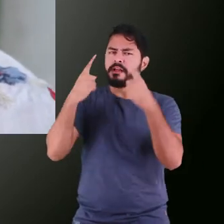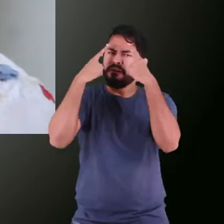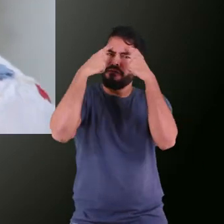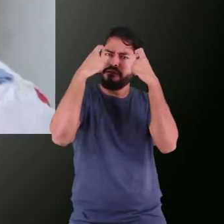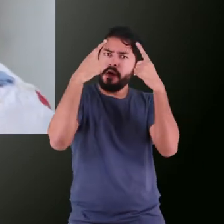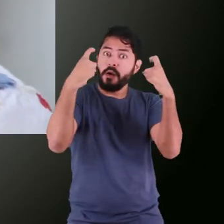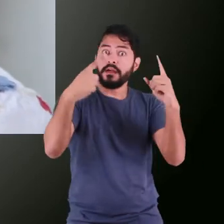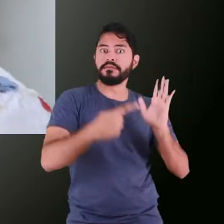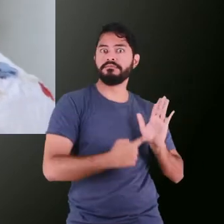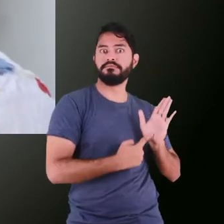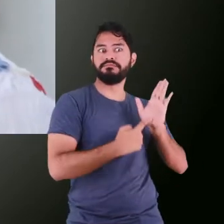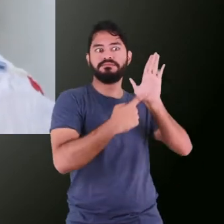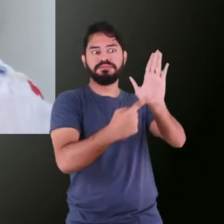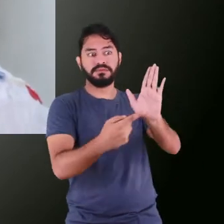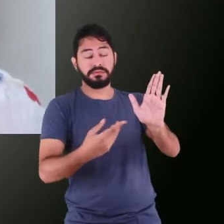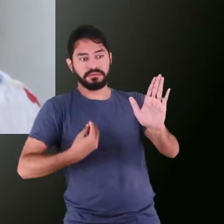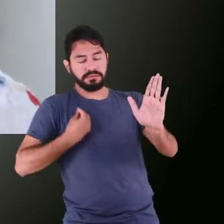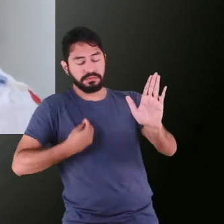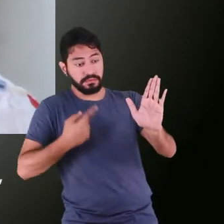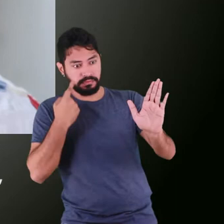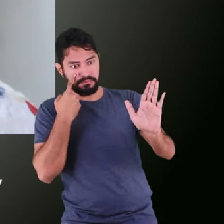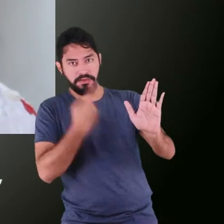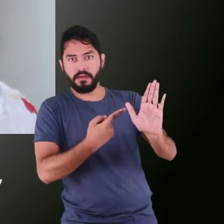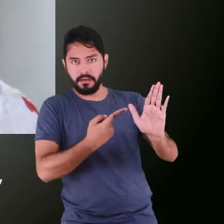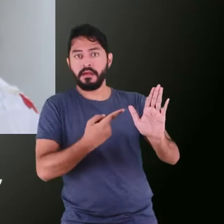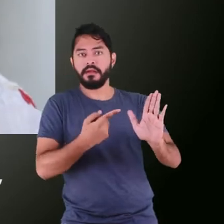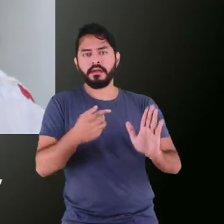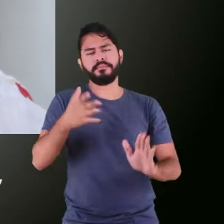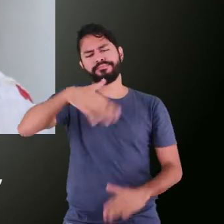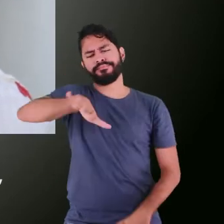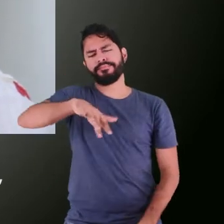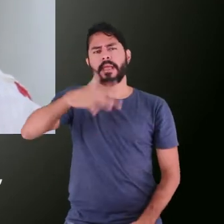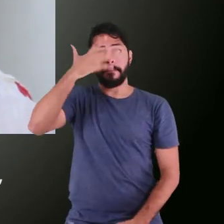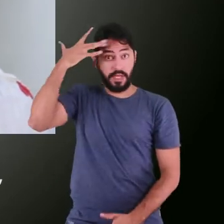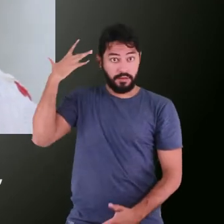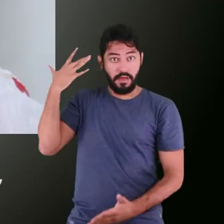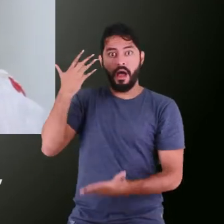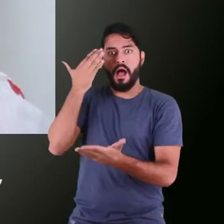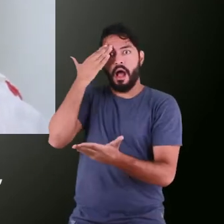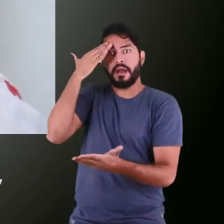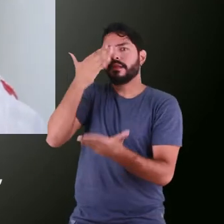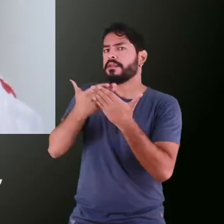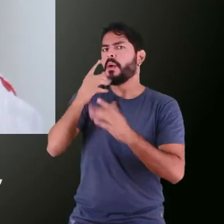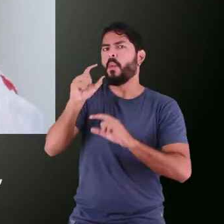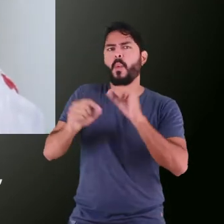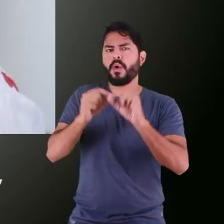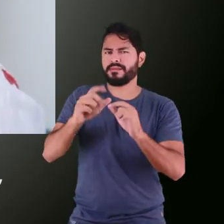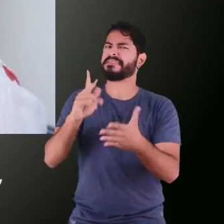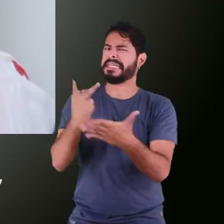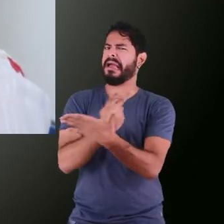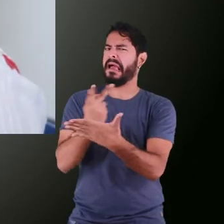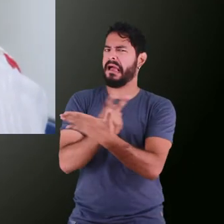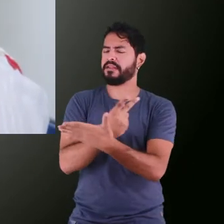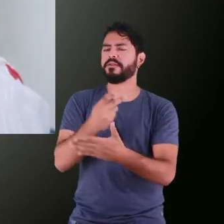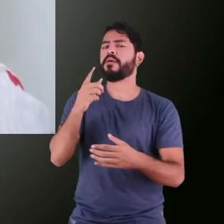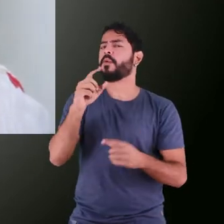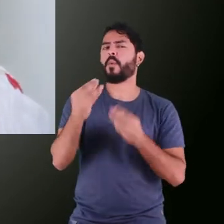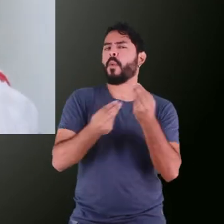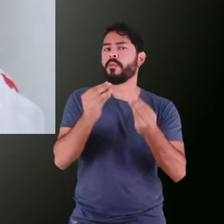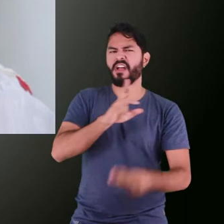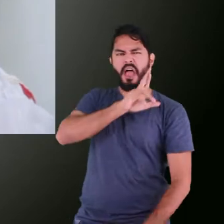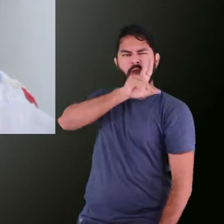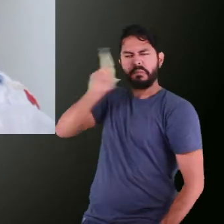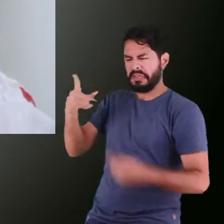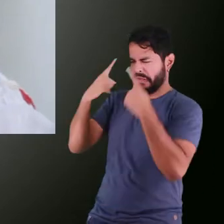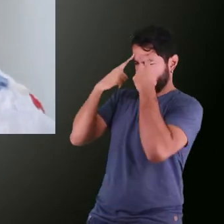contemporânea no qual as violências elas estão muito salientes. E as pessoas acreditam, muitas vezes, equivocadamente,